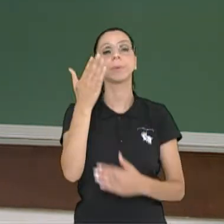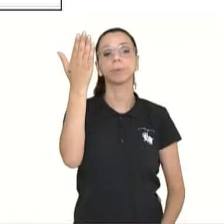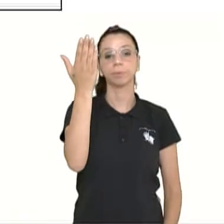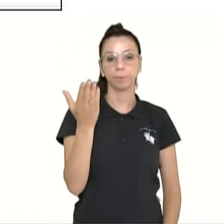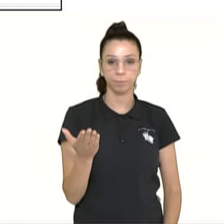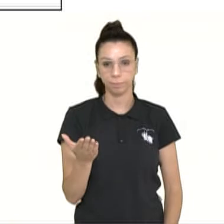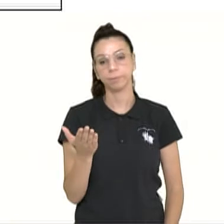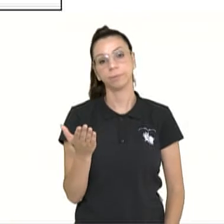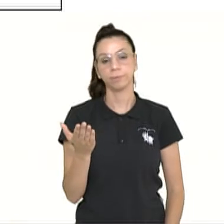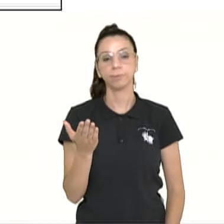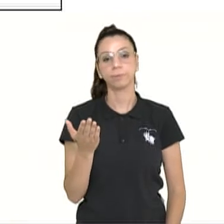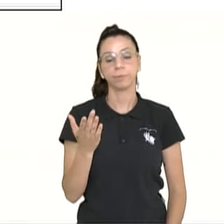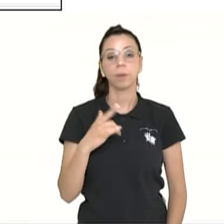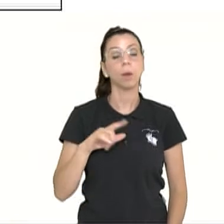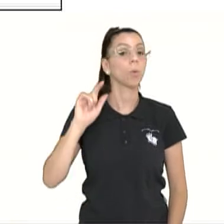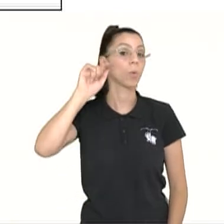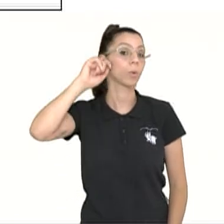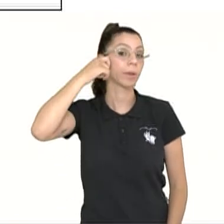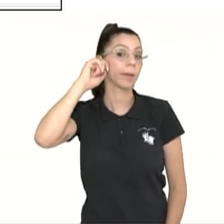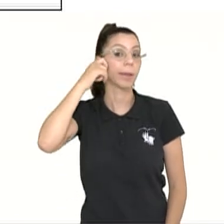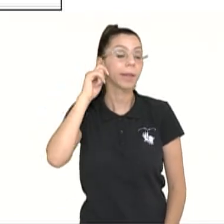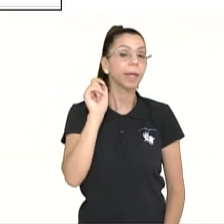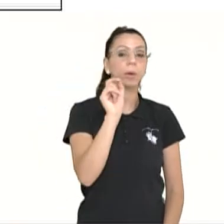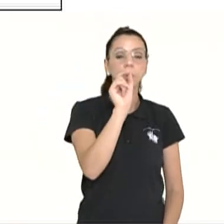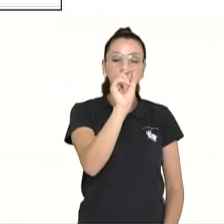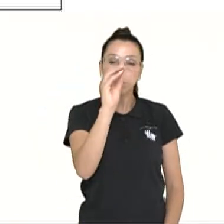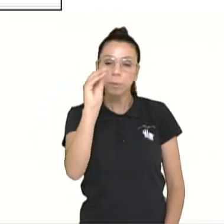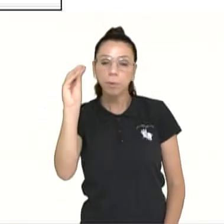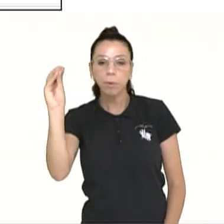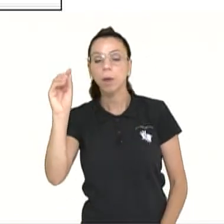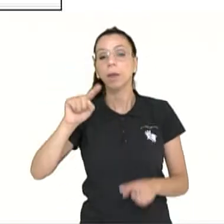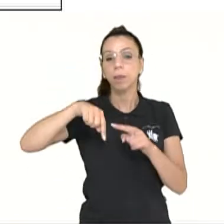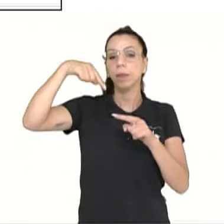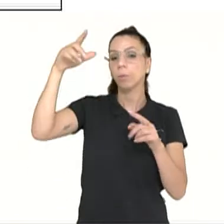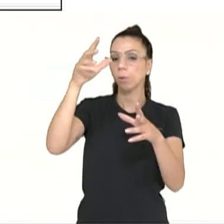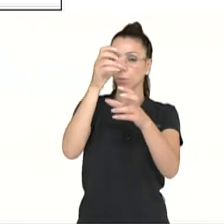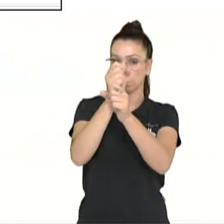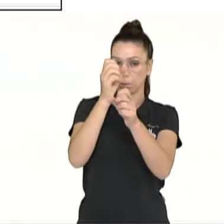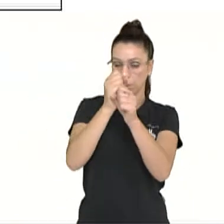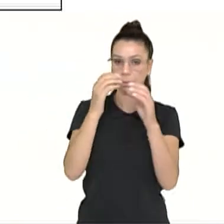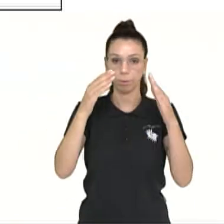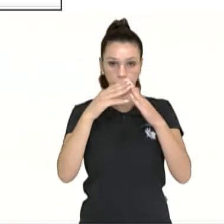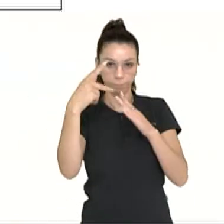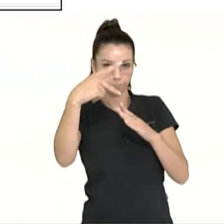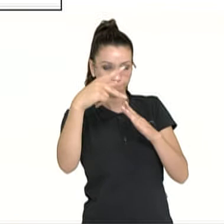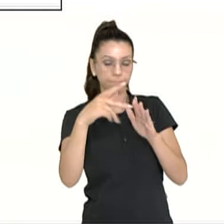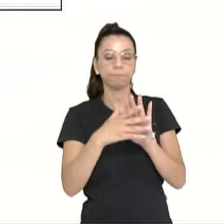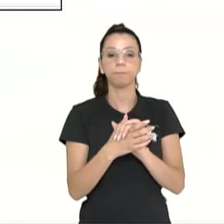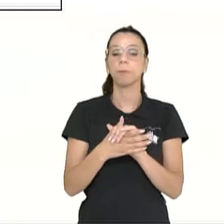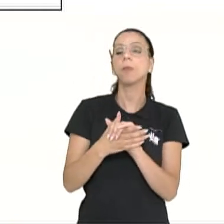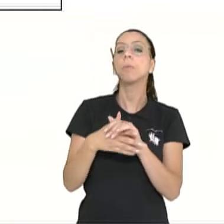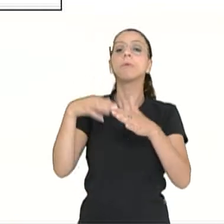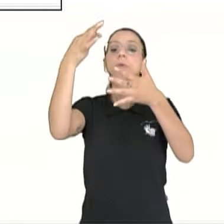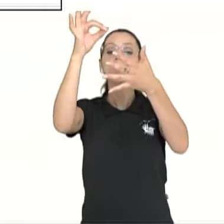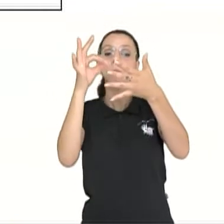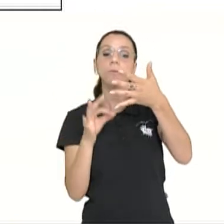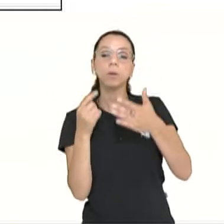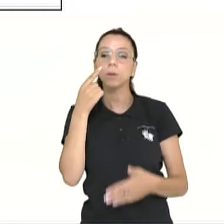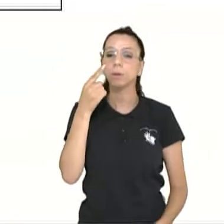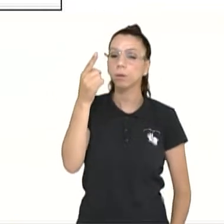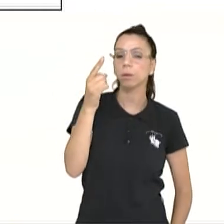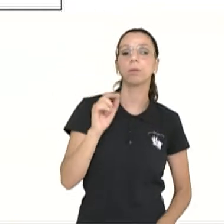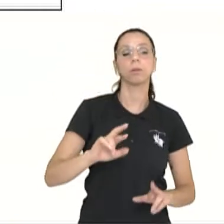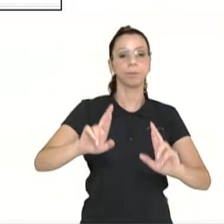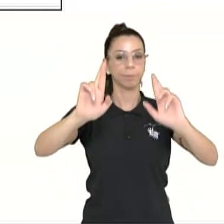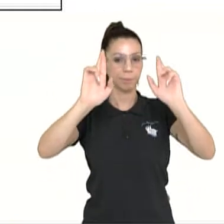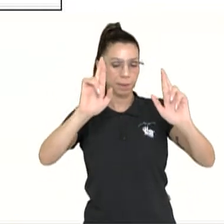valores. Os valores que estão em negrito são aqueles que foram colocados após o cálculo de vocês aí em casa. Então fica para vocês conferirem, espero que